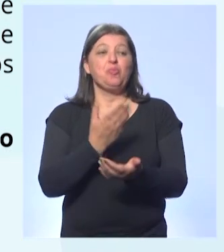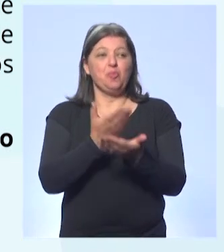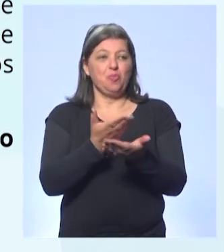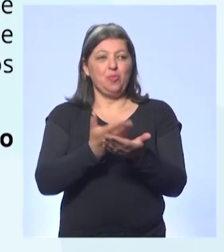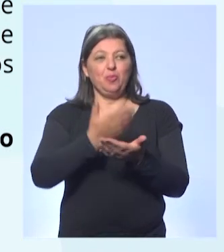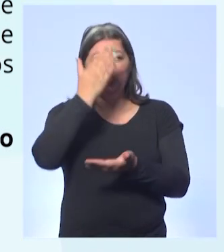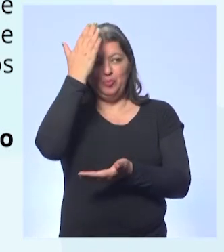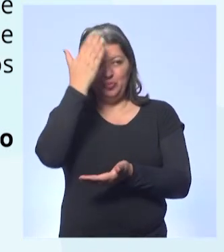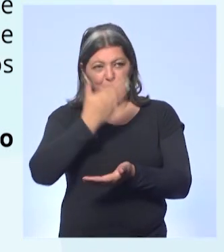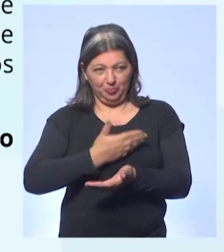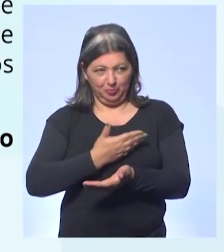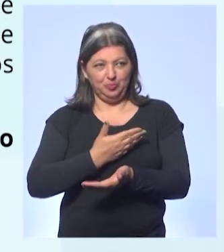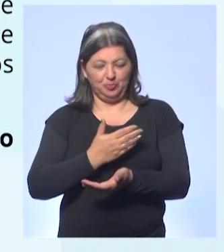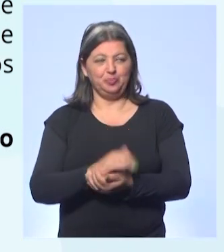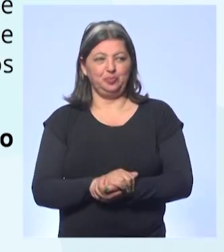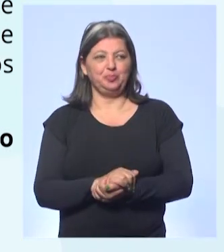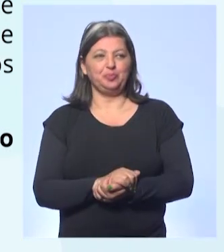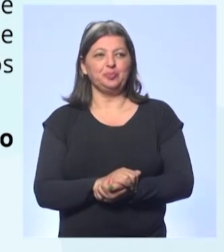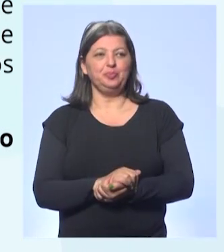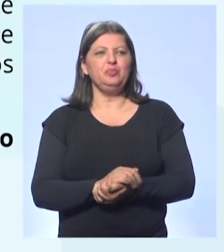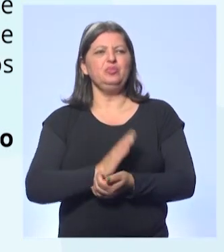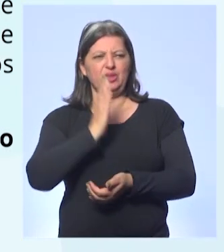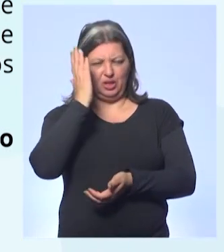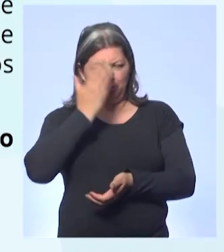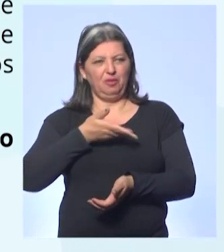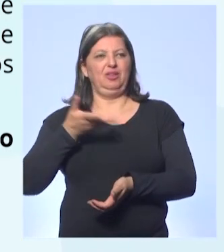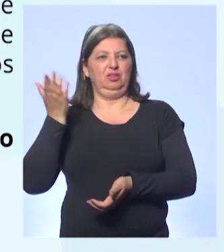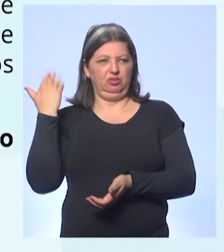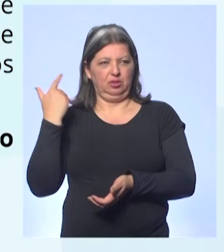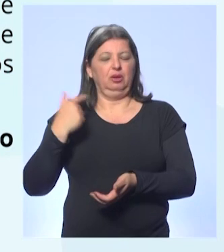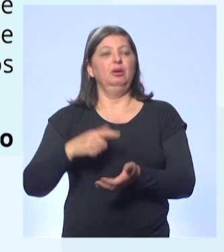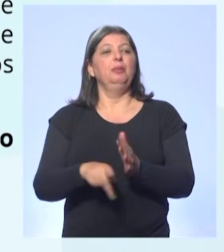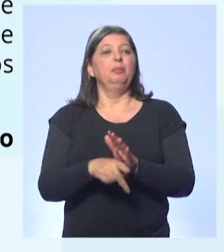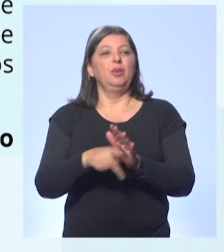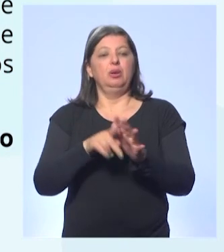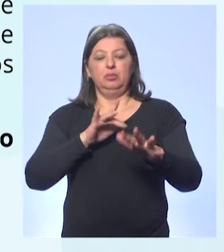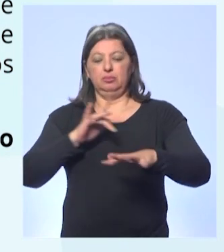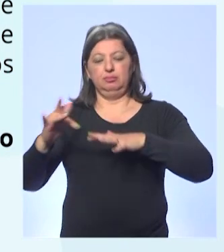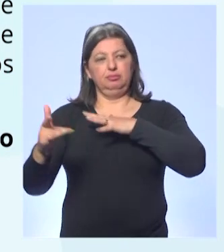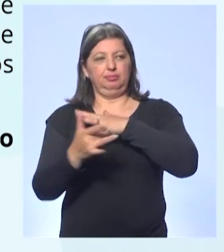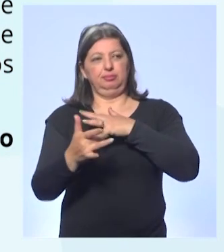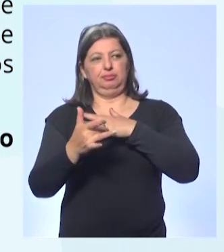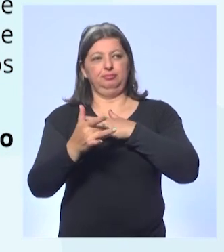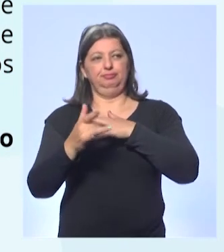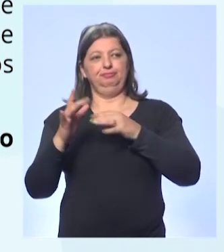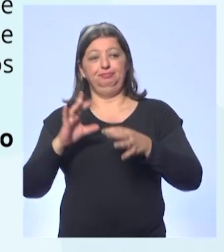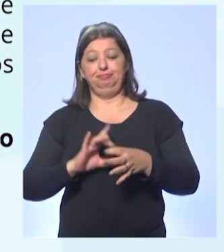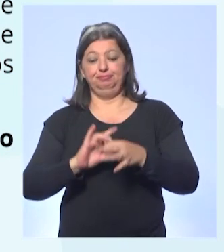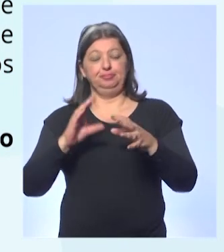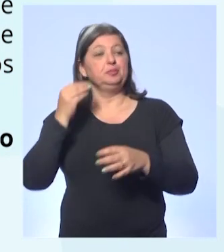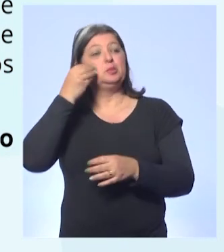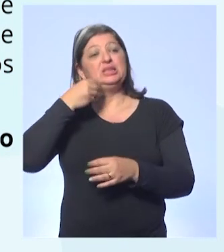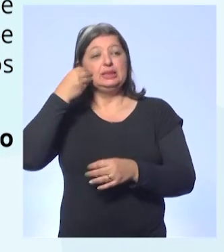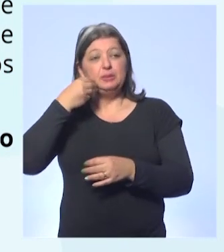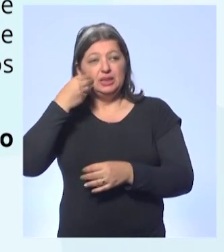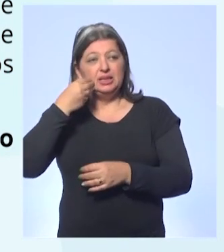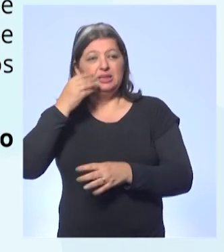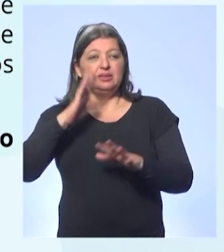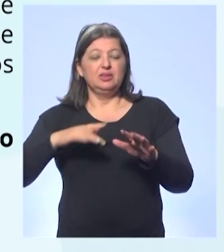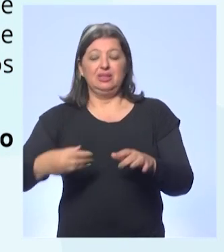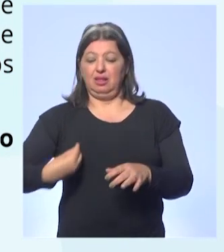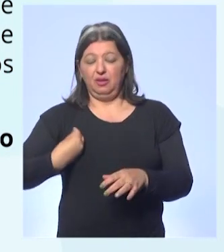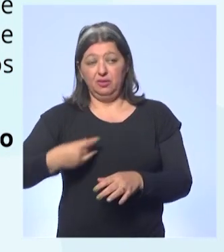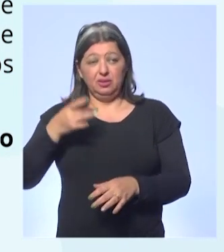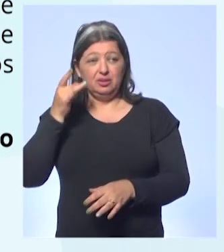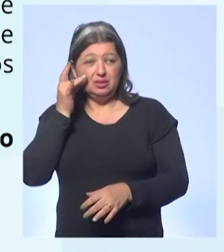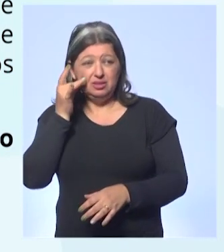já comprovaram que o espaço virtual permite experiências que, na vida real, seriam frustrantes